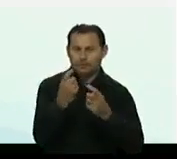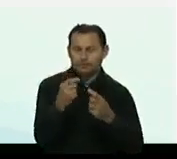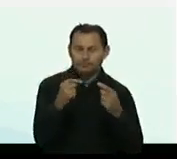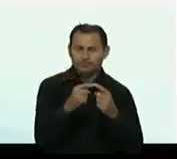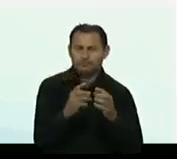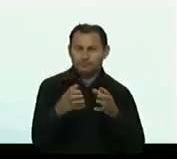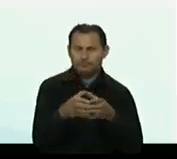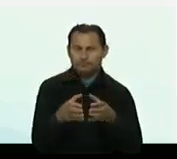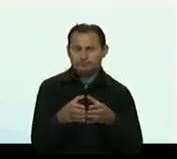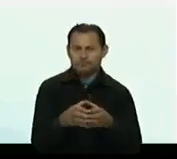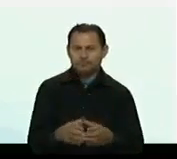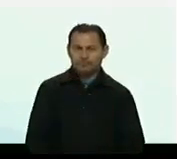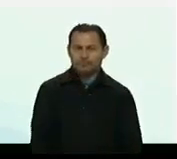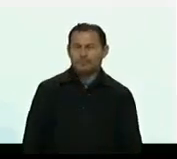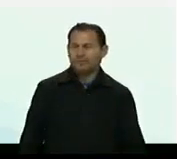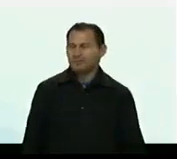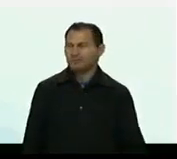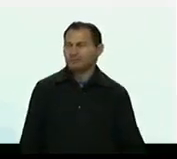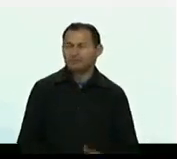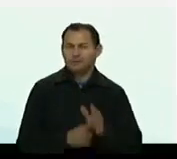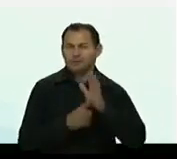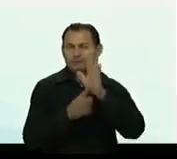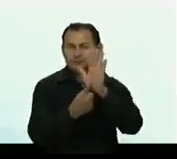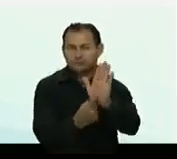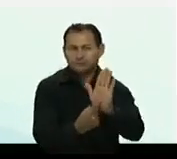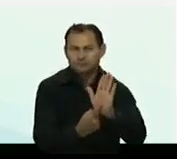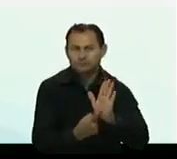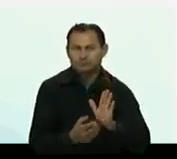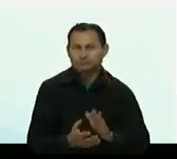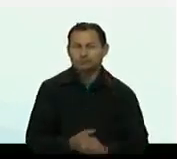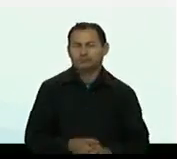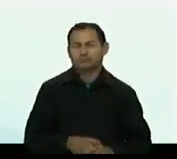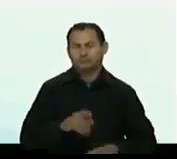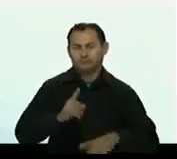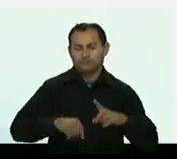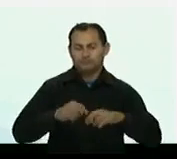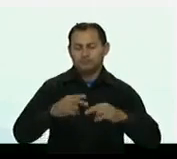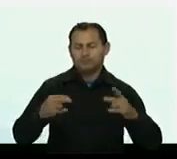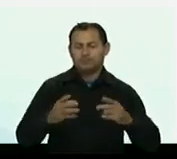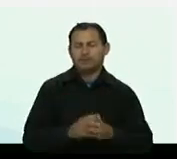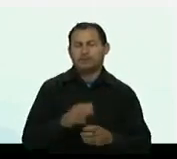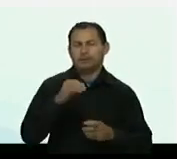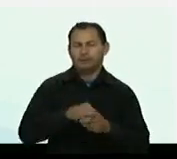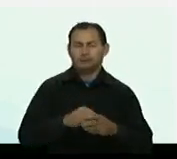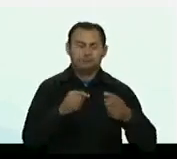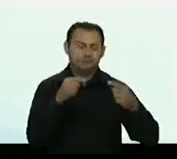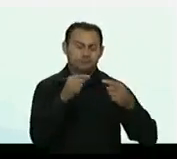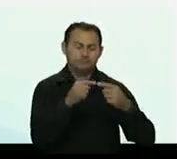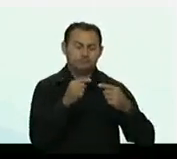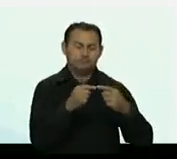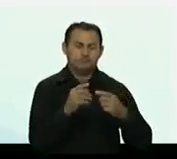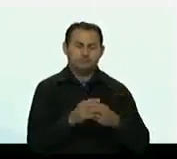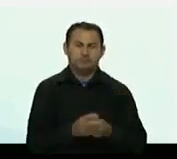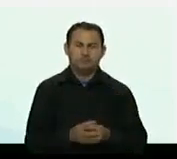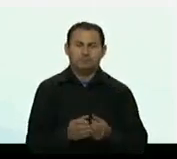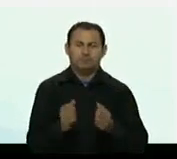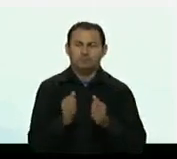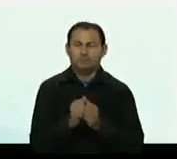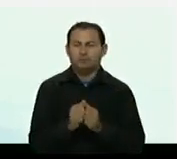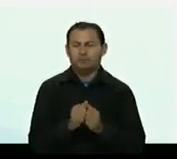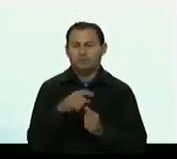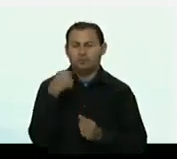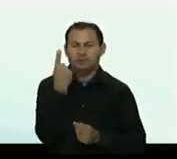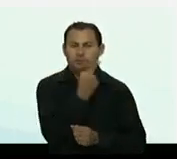esse conjunto aqui, que representa esses elementos que têm um correspondente com o